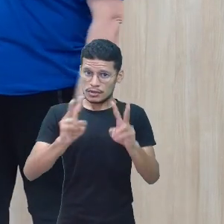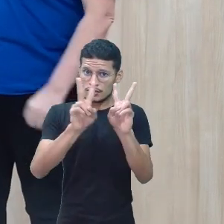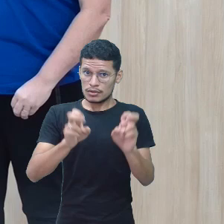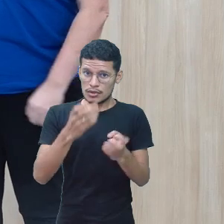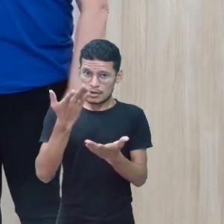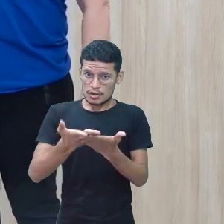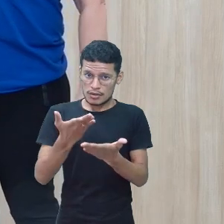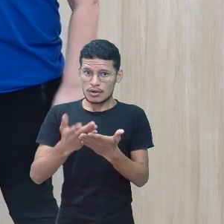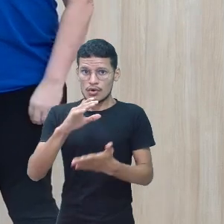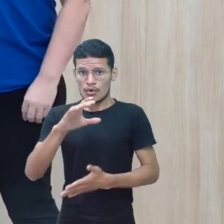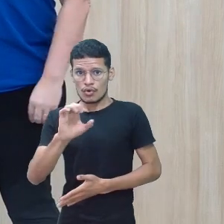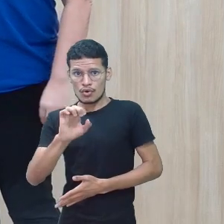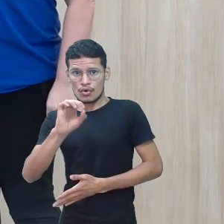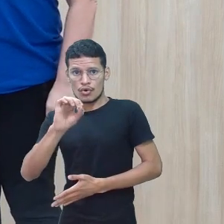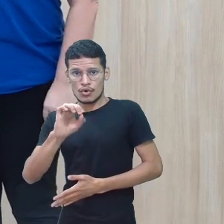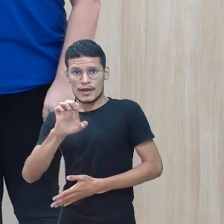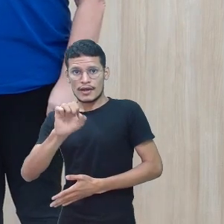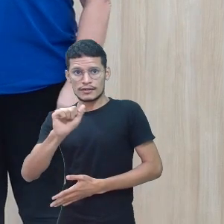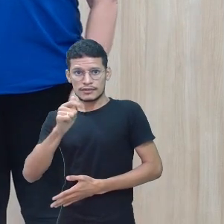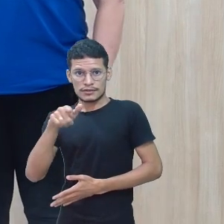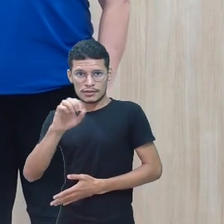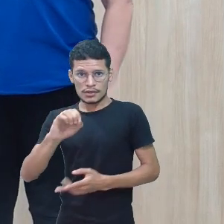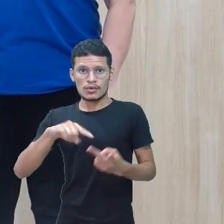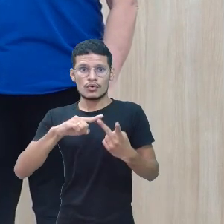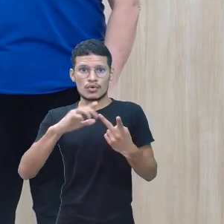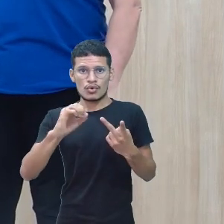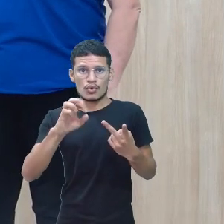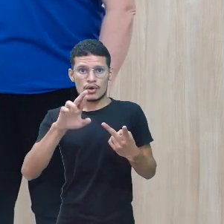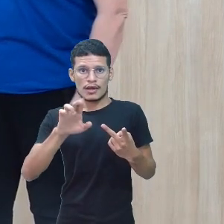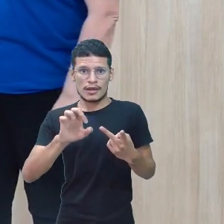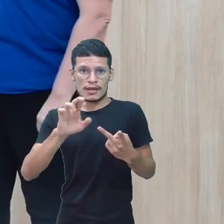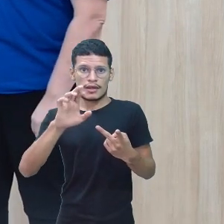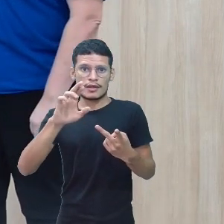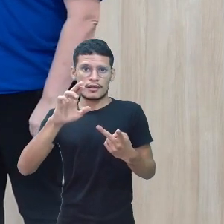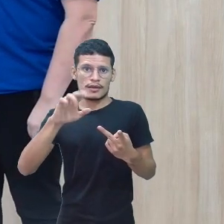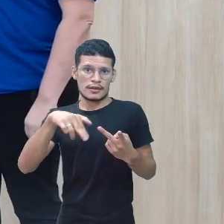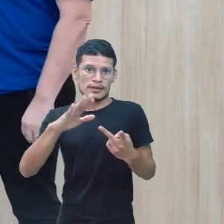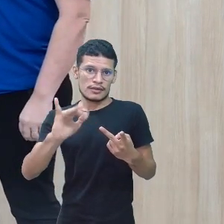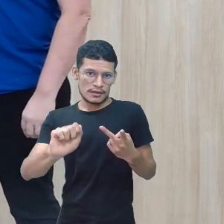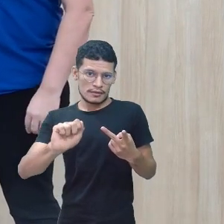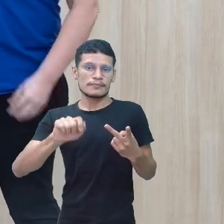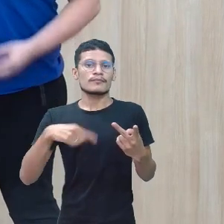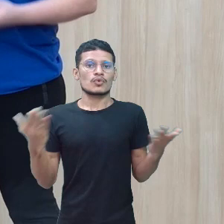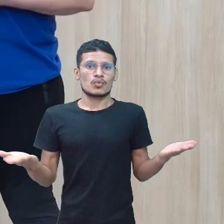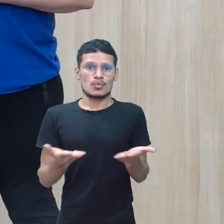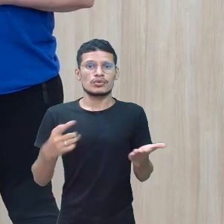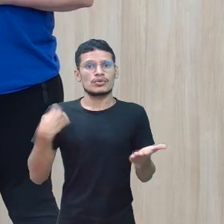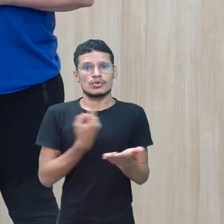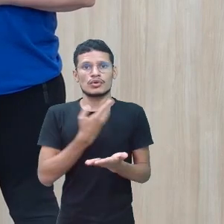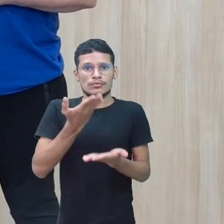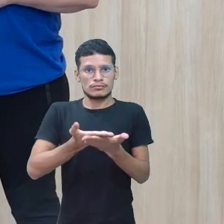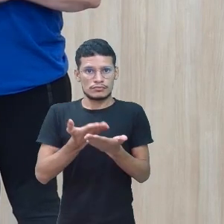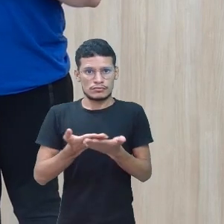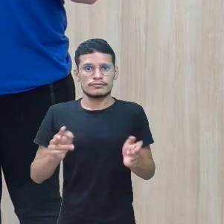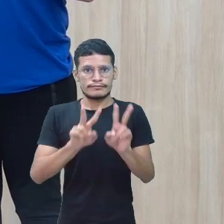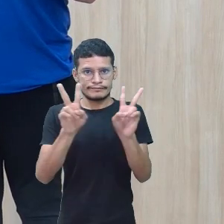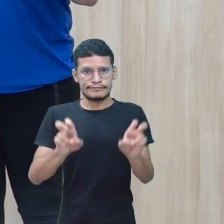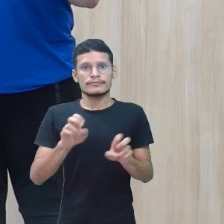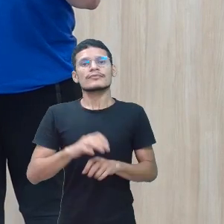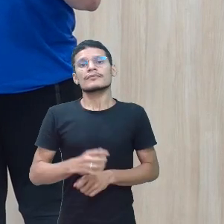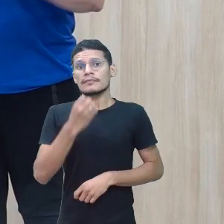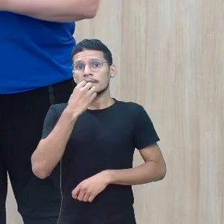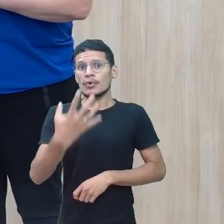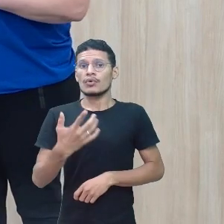Vamos trabalhar, aprofundar esse conhecimento na nossa aula de hoje. É bem interessante, não é?